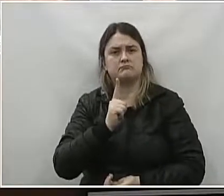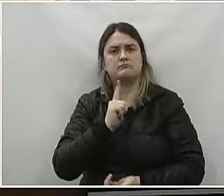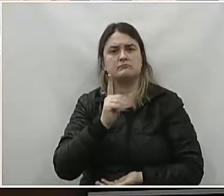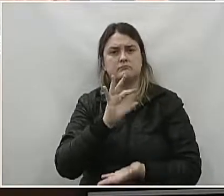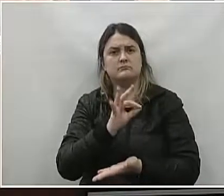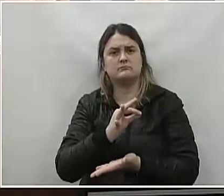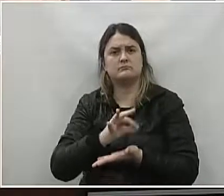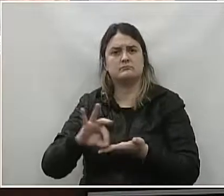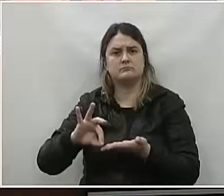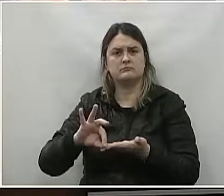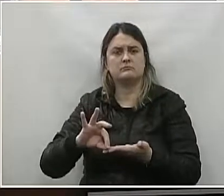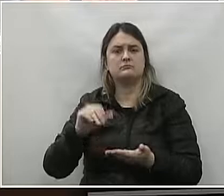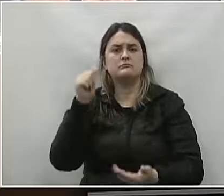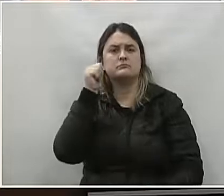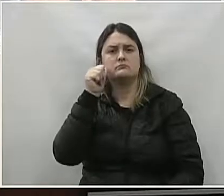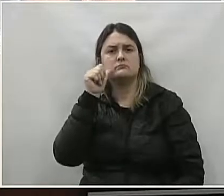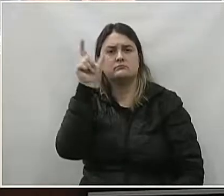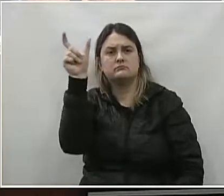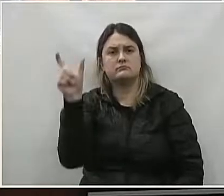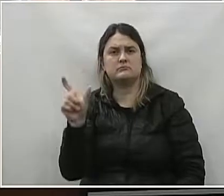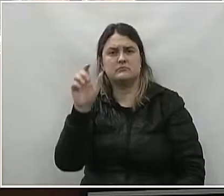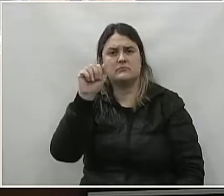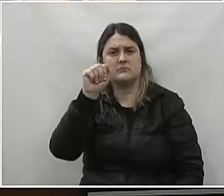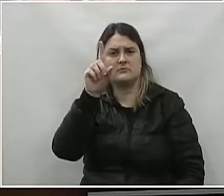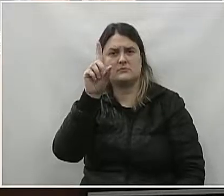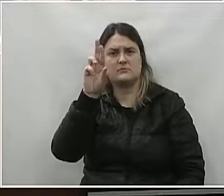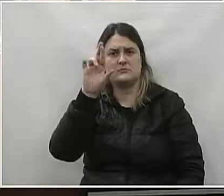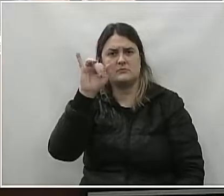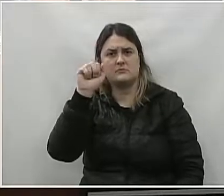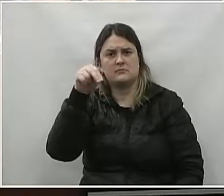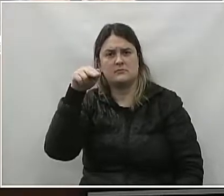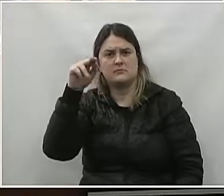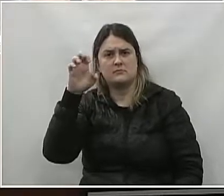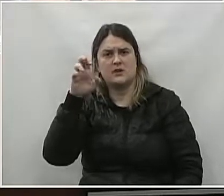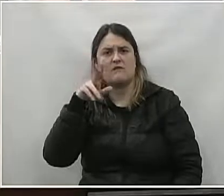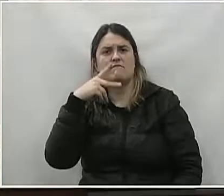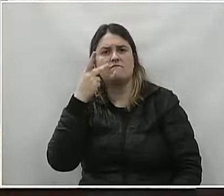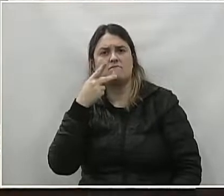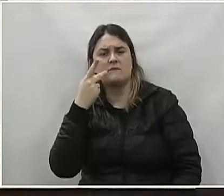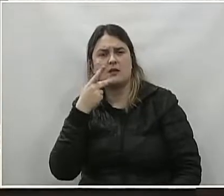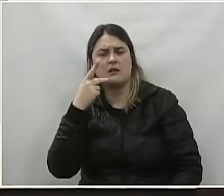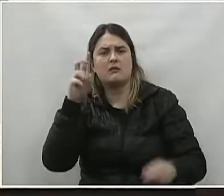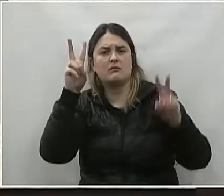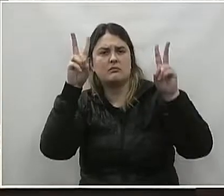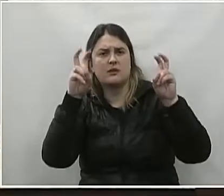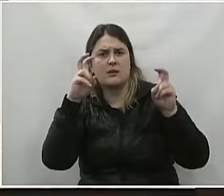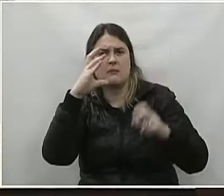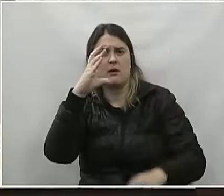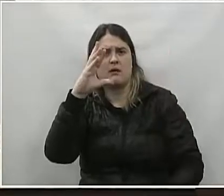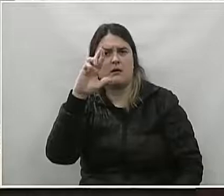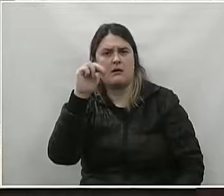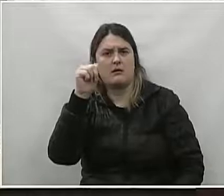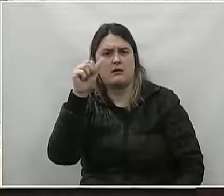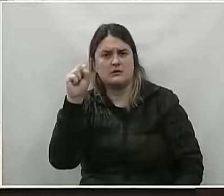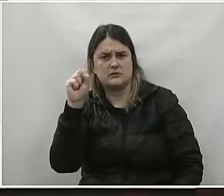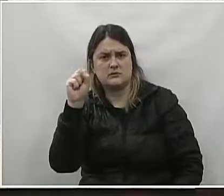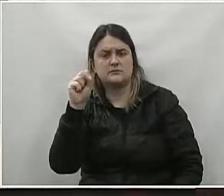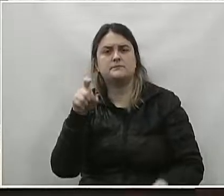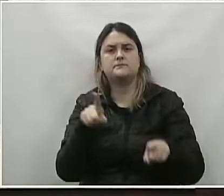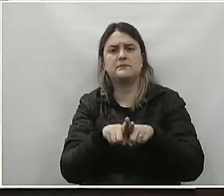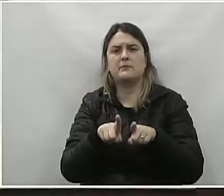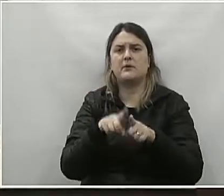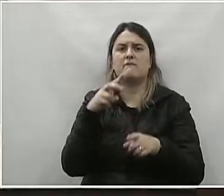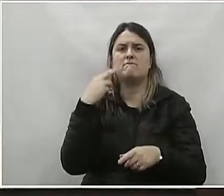Encontram-se inscritos a senhora Adriane Aparecida Tomkiewicz para falar sobre o CRAS e